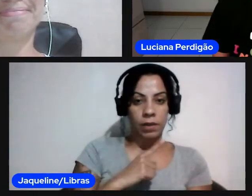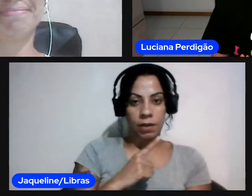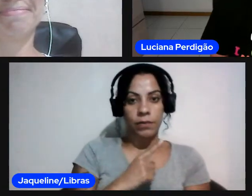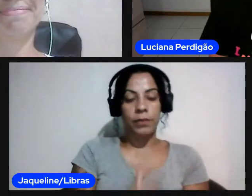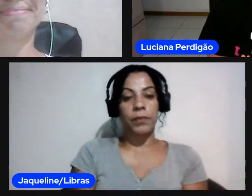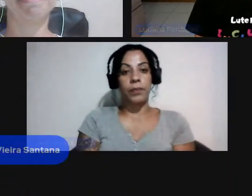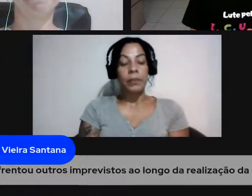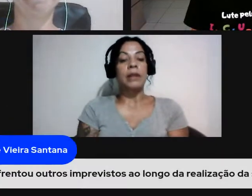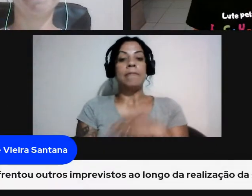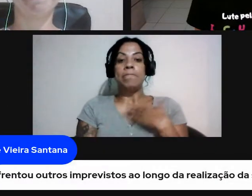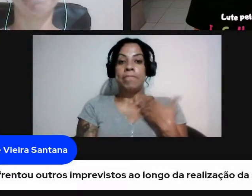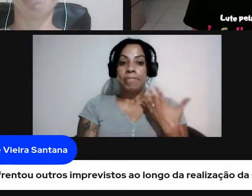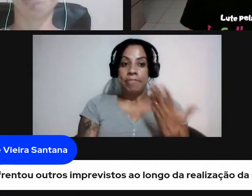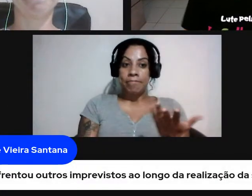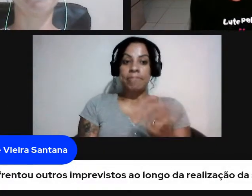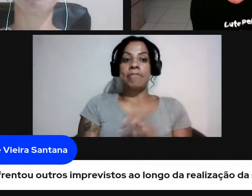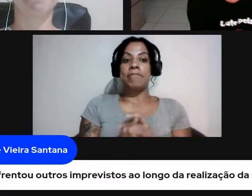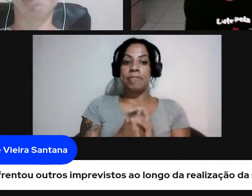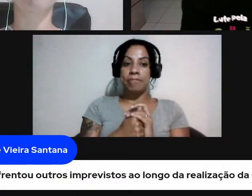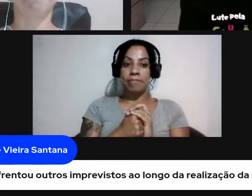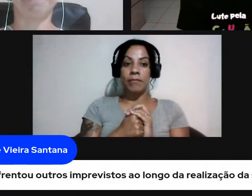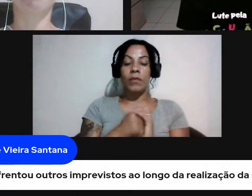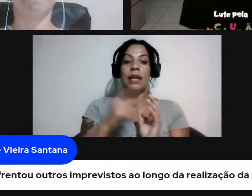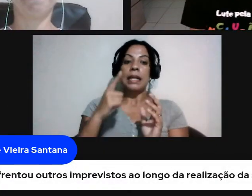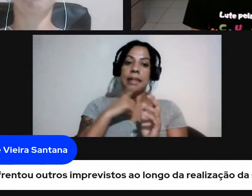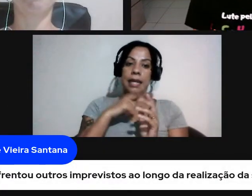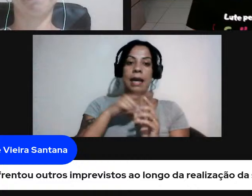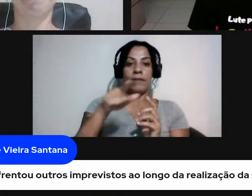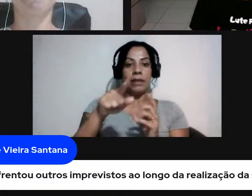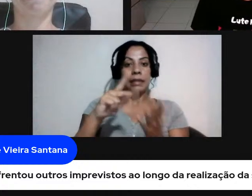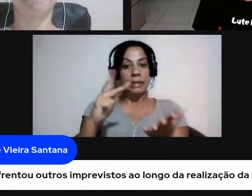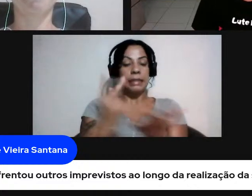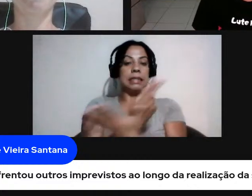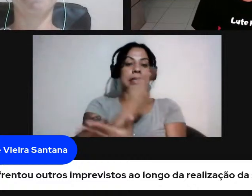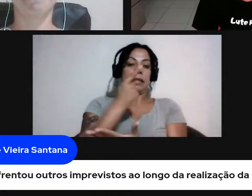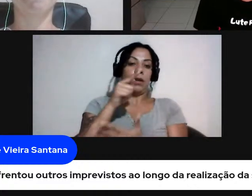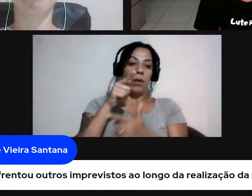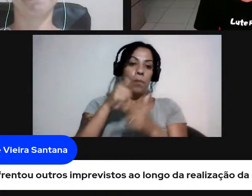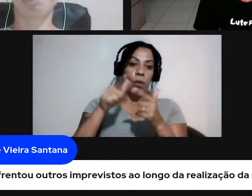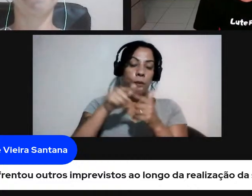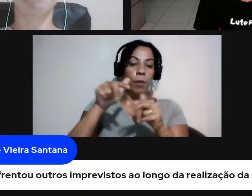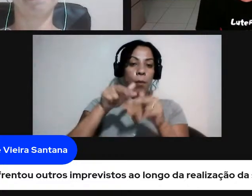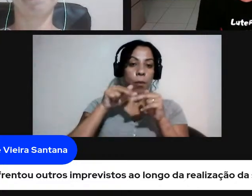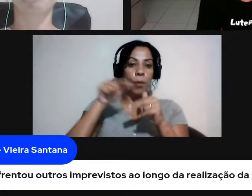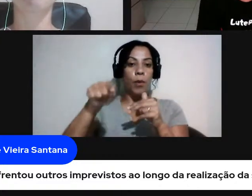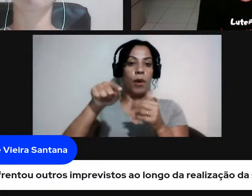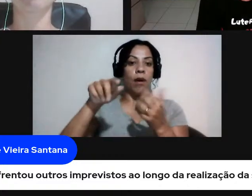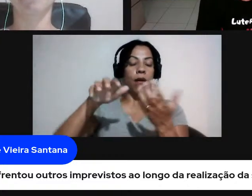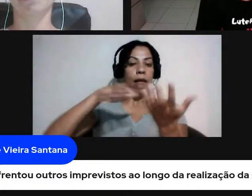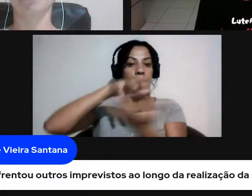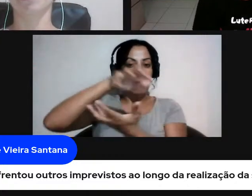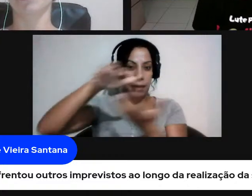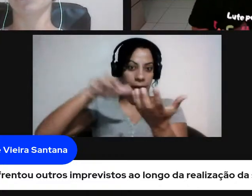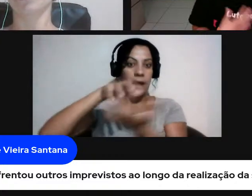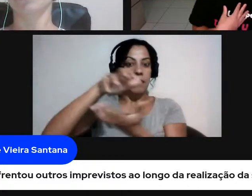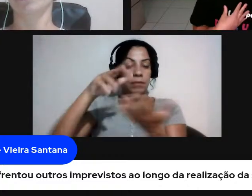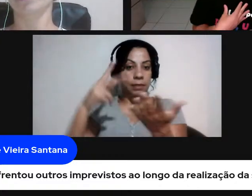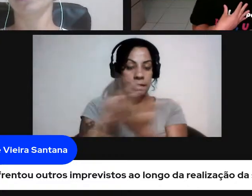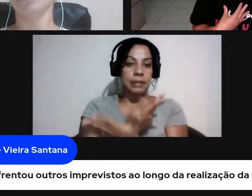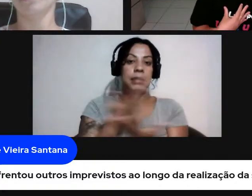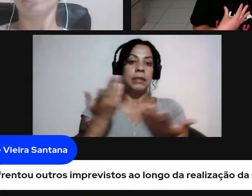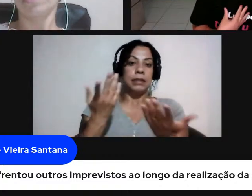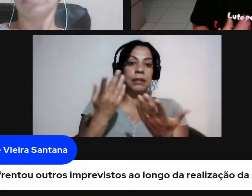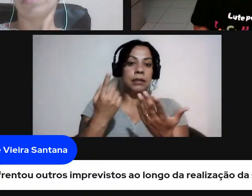Bom, além, né, desse imprevisto da questão da situação de greve, né, da